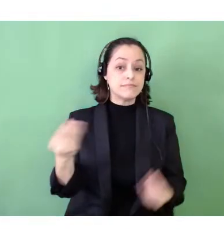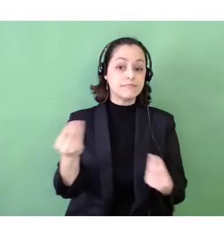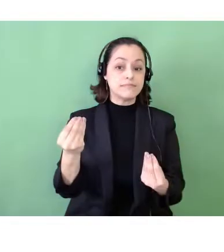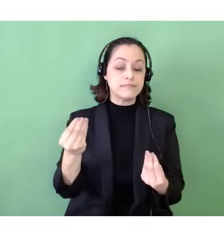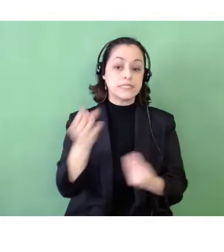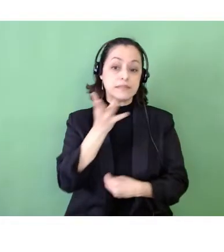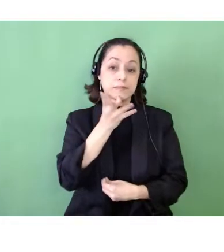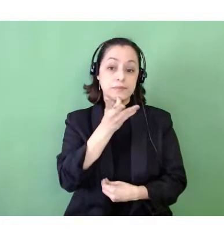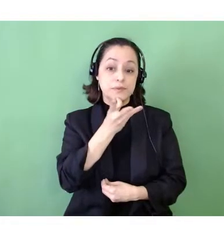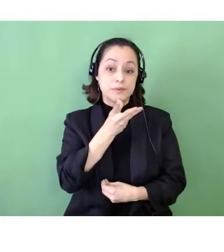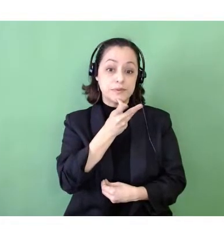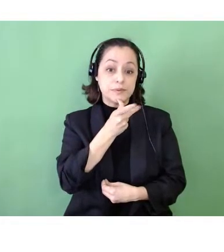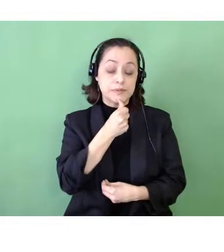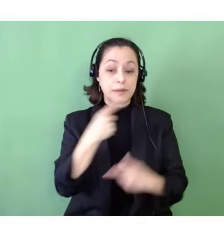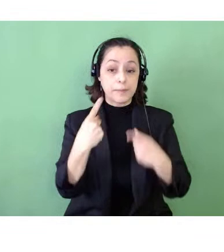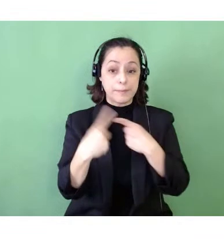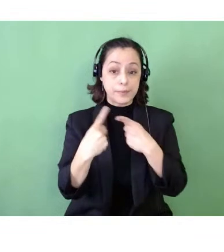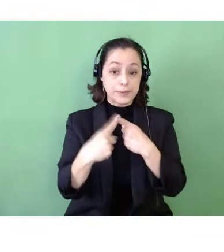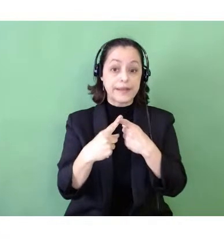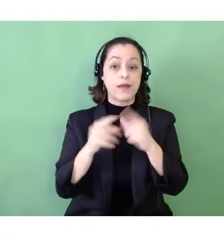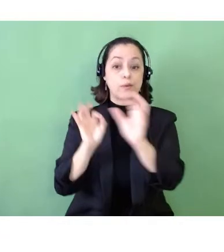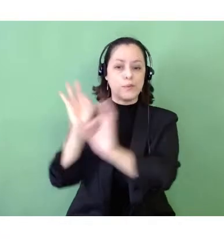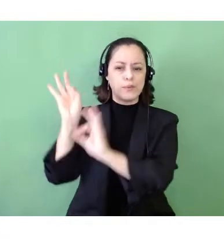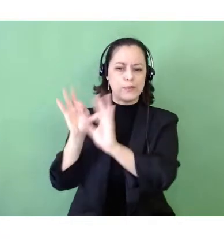Porque é o problema do almoço.